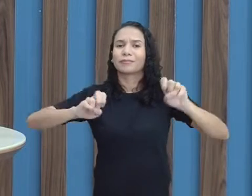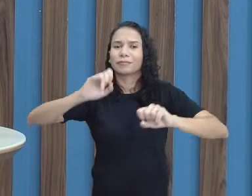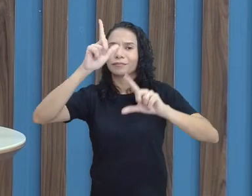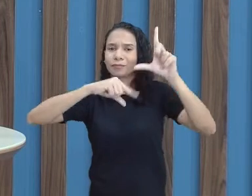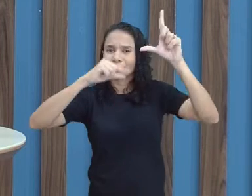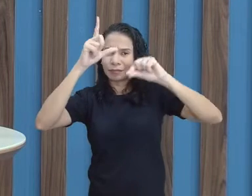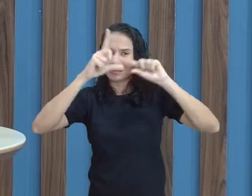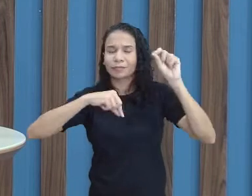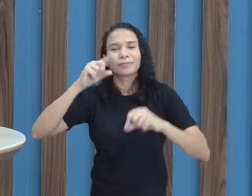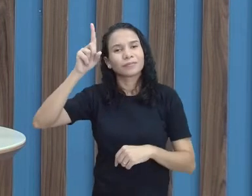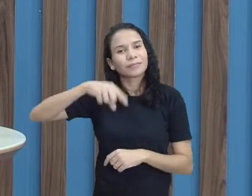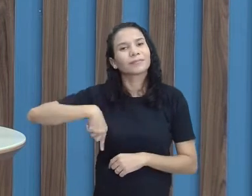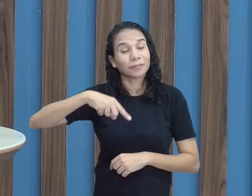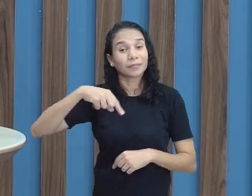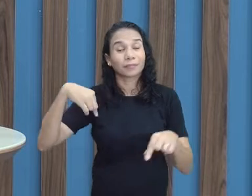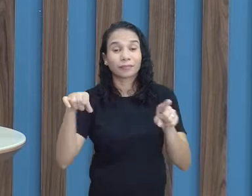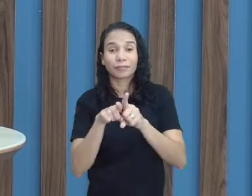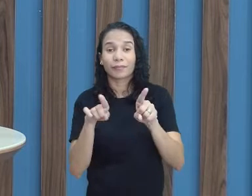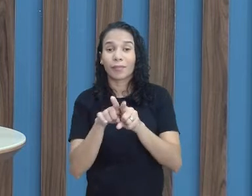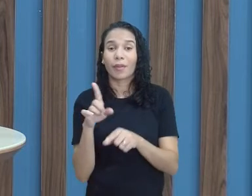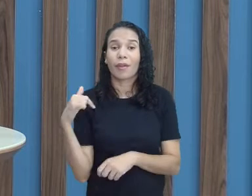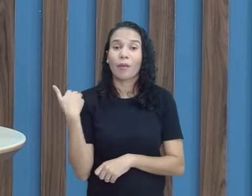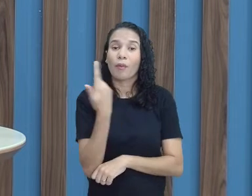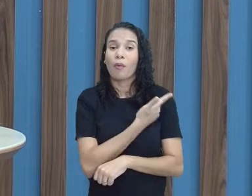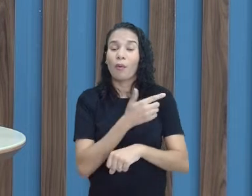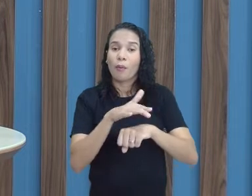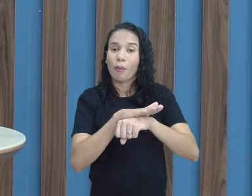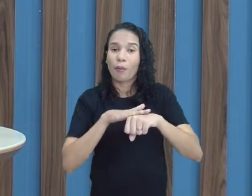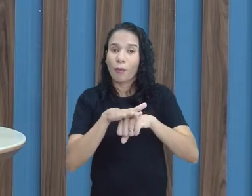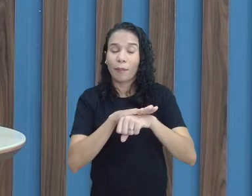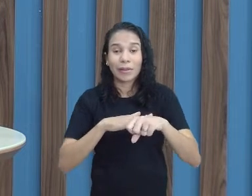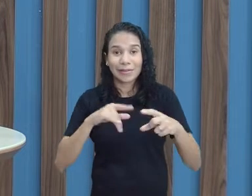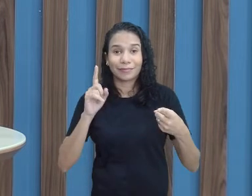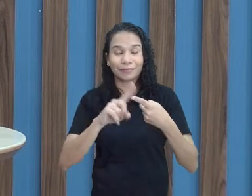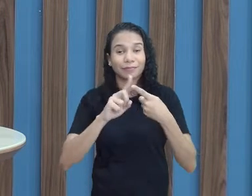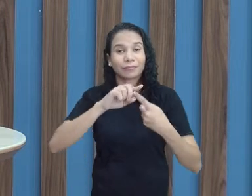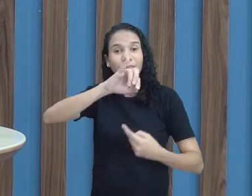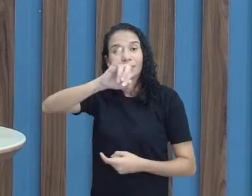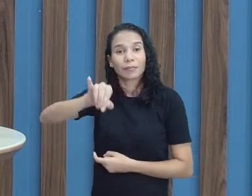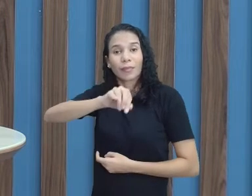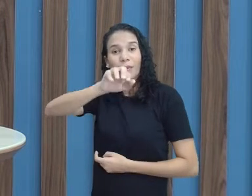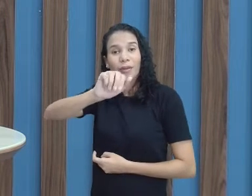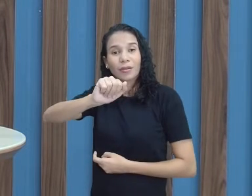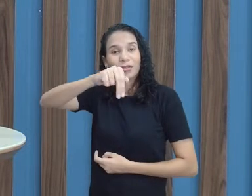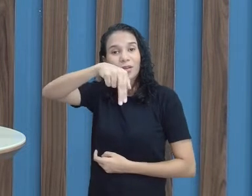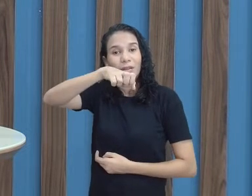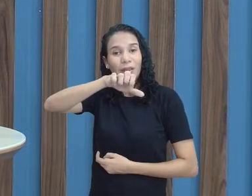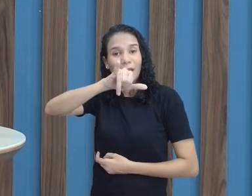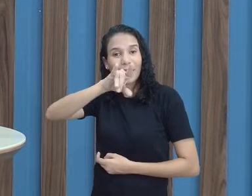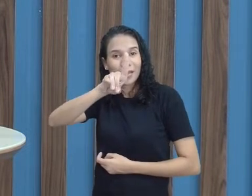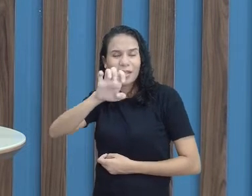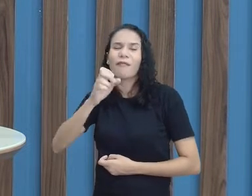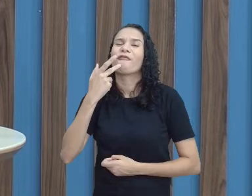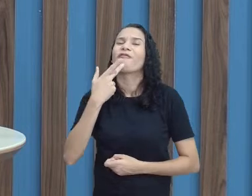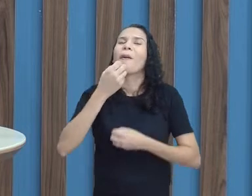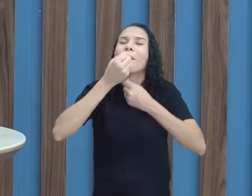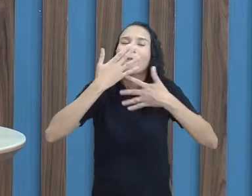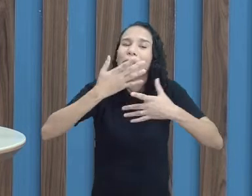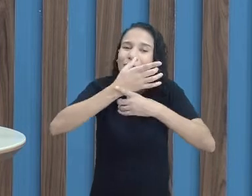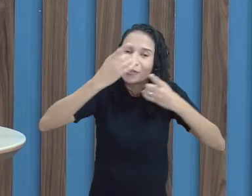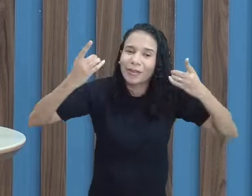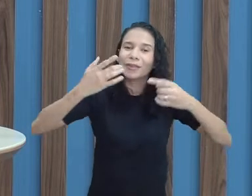pessoal? E aqui nós estamos conversando com Janeide. Janeide já deu bom dia, está gostando muito da